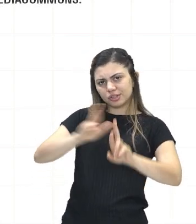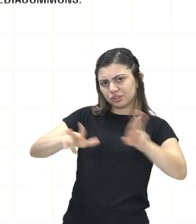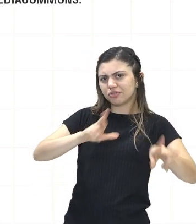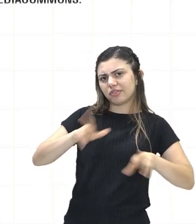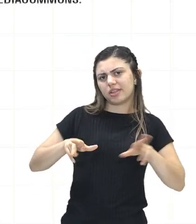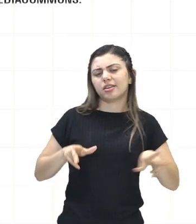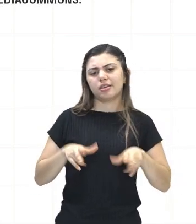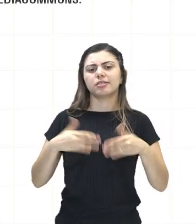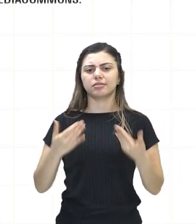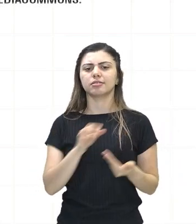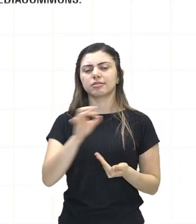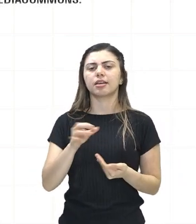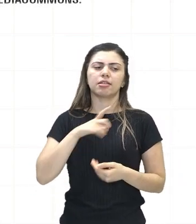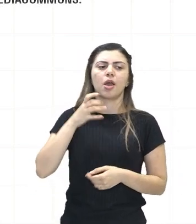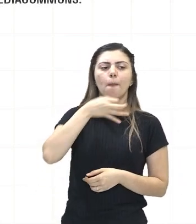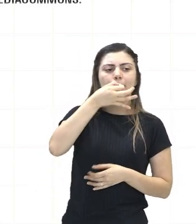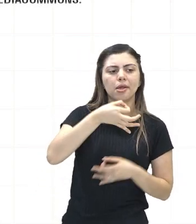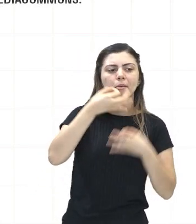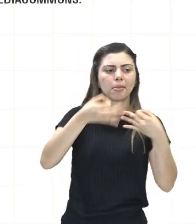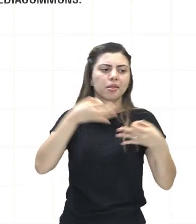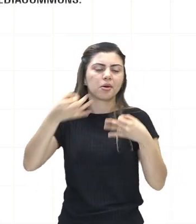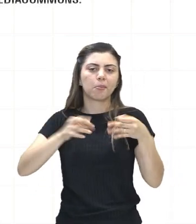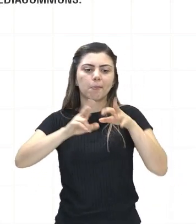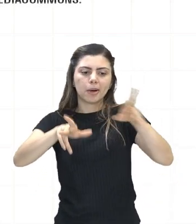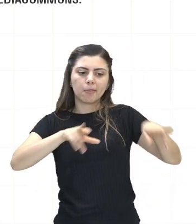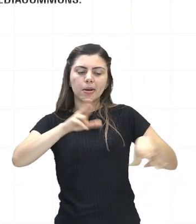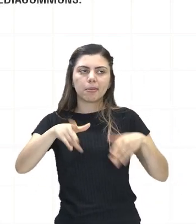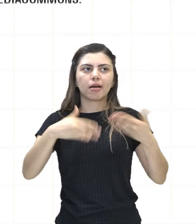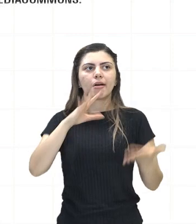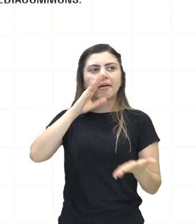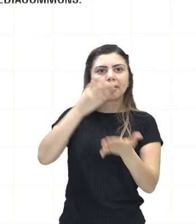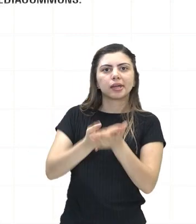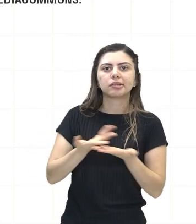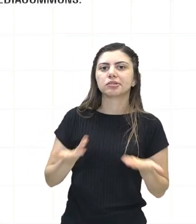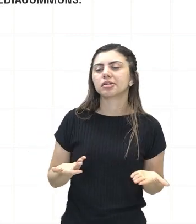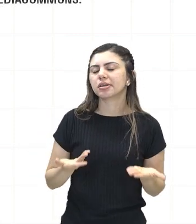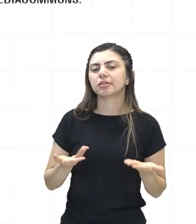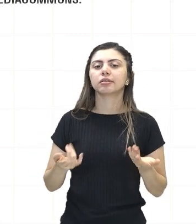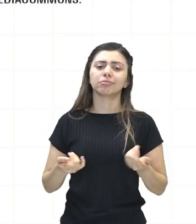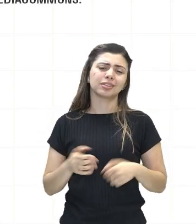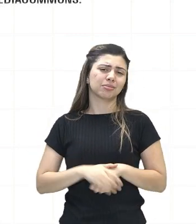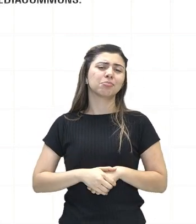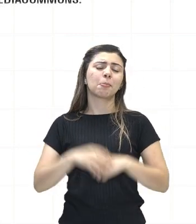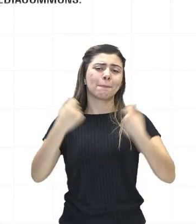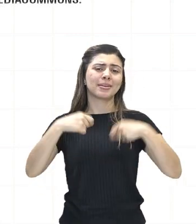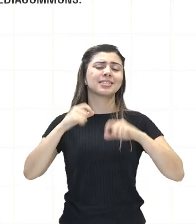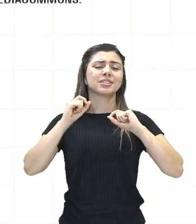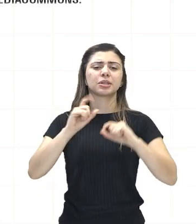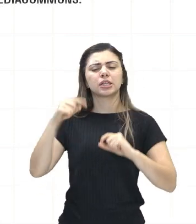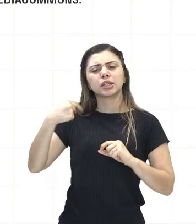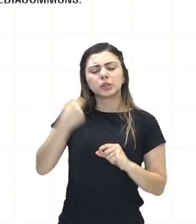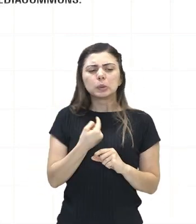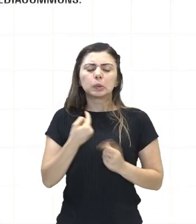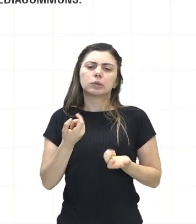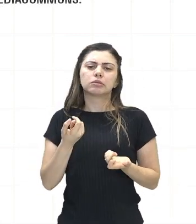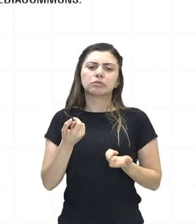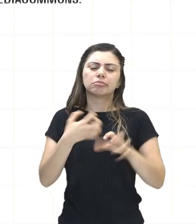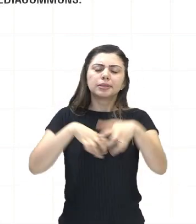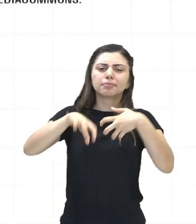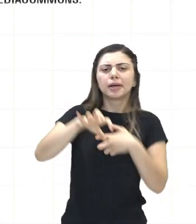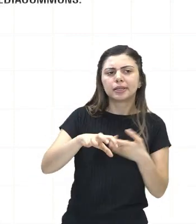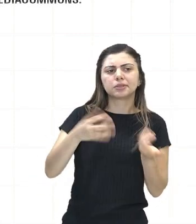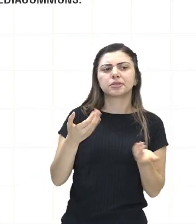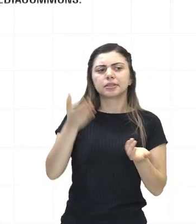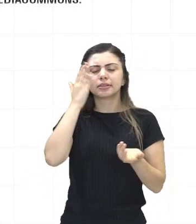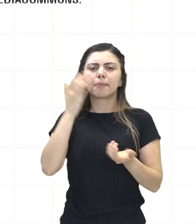ali, pluralidade de opiniões, diferença de crença, né? Tem que ter muita busca de tentar entender, compreender as